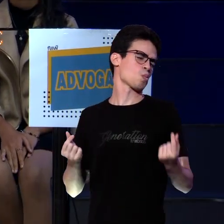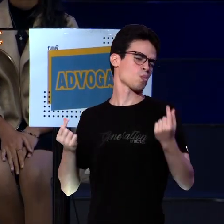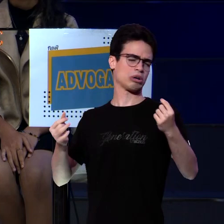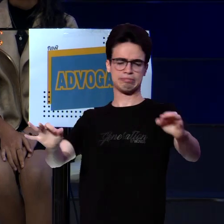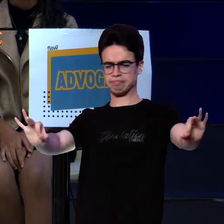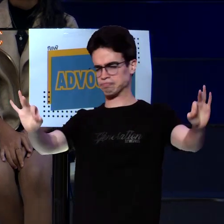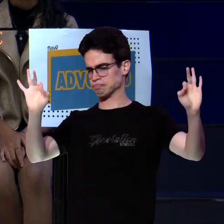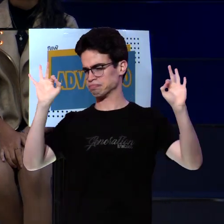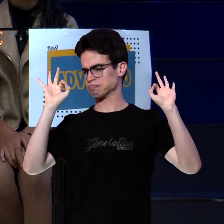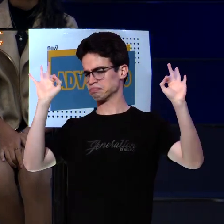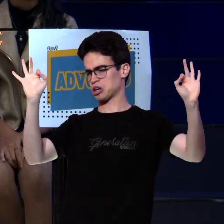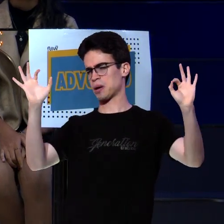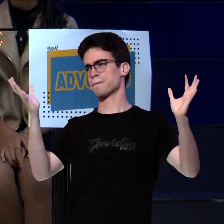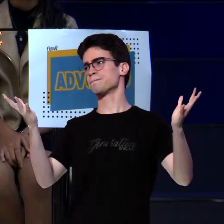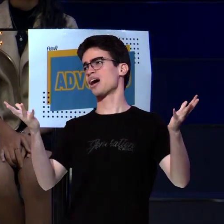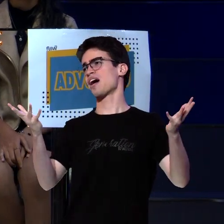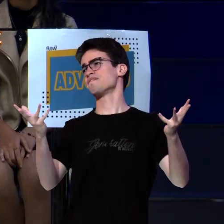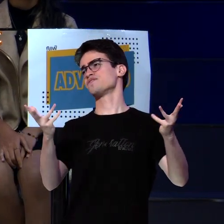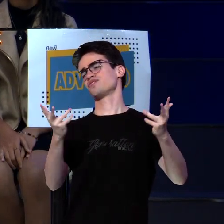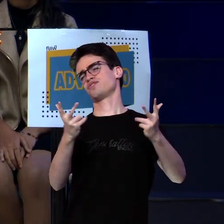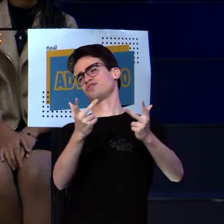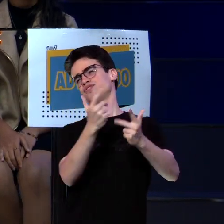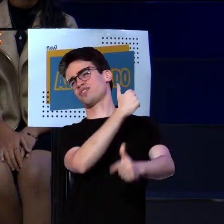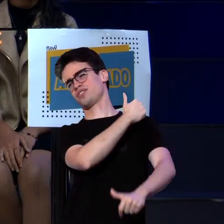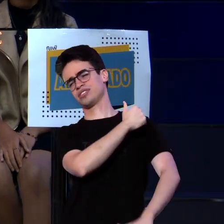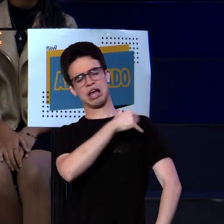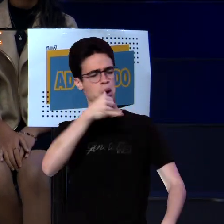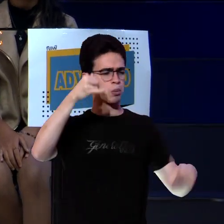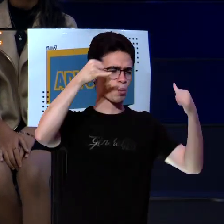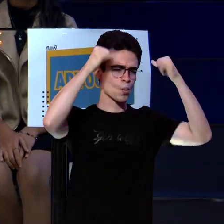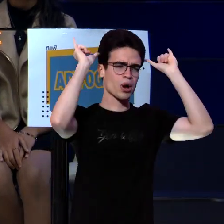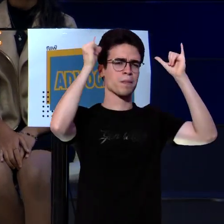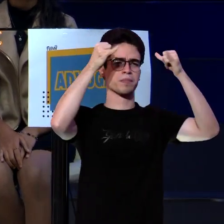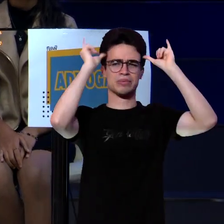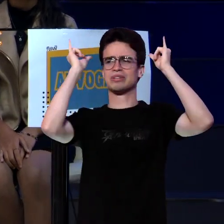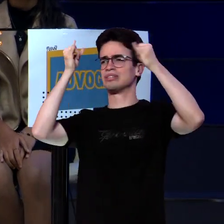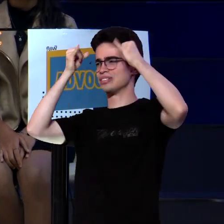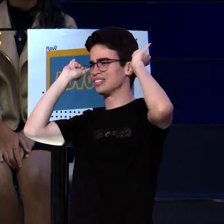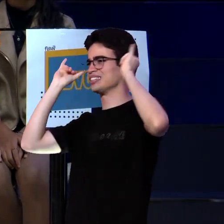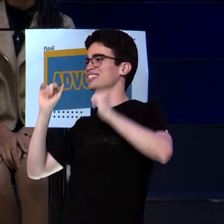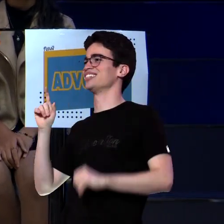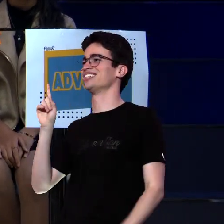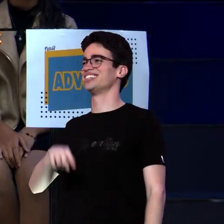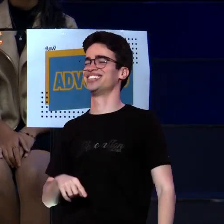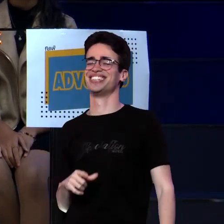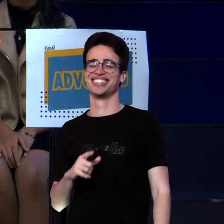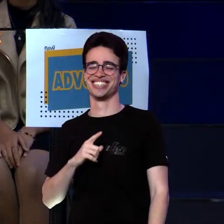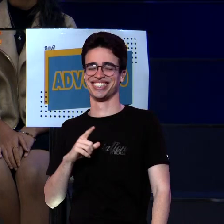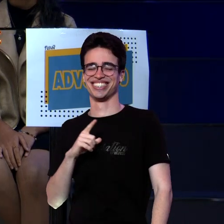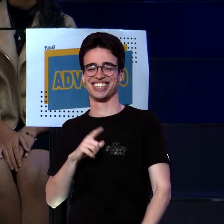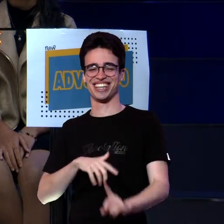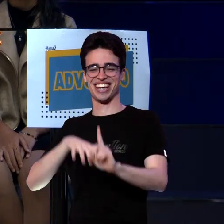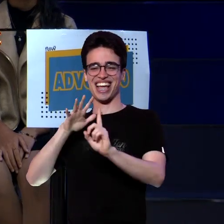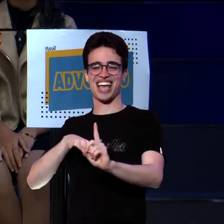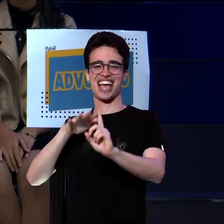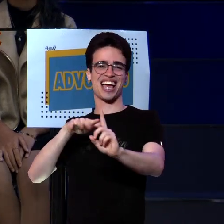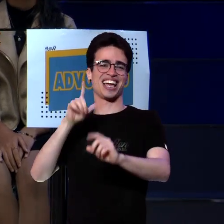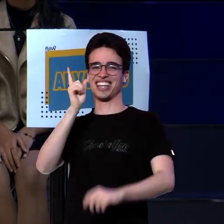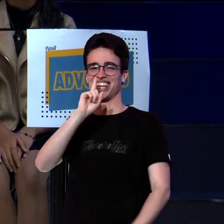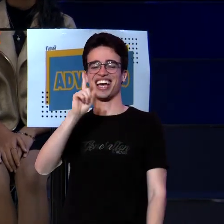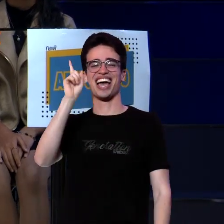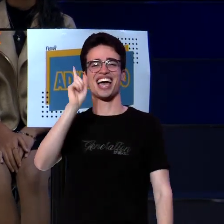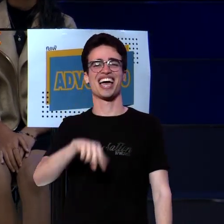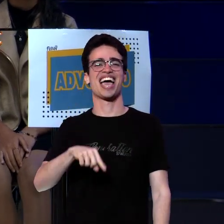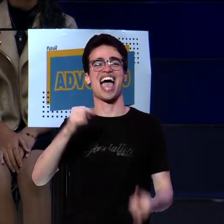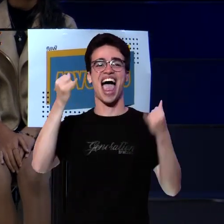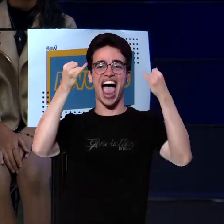certinho, tudo maravilhoso, bastante gado, não gente andando atrás dele, gado mesmo, boi, tá?